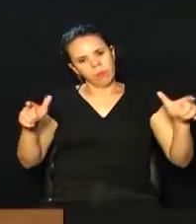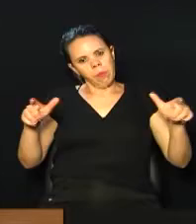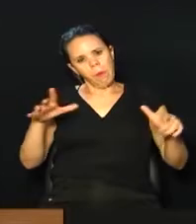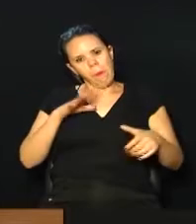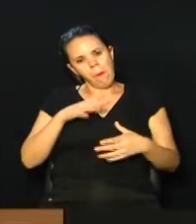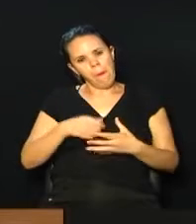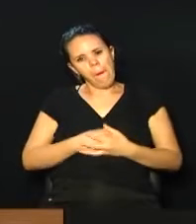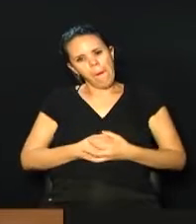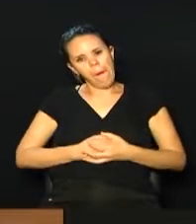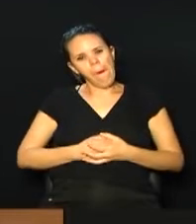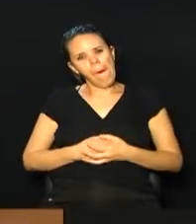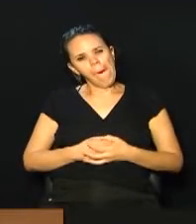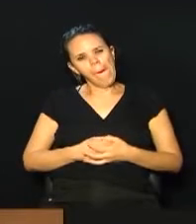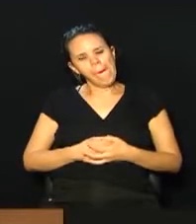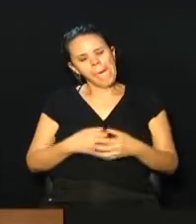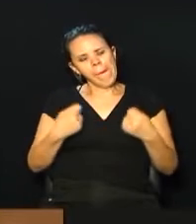cidades,